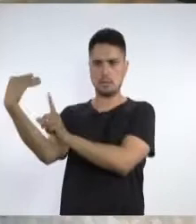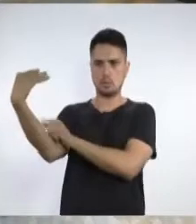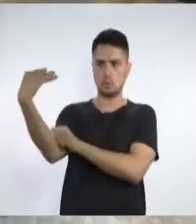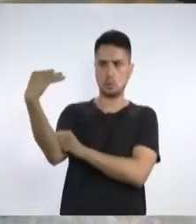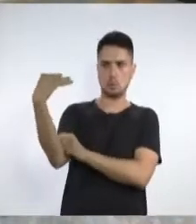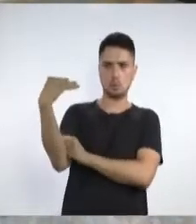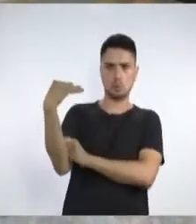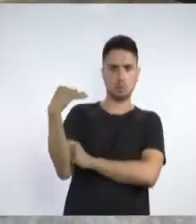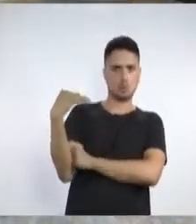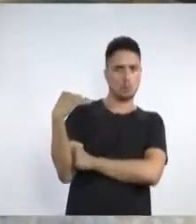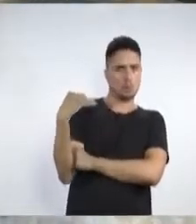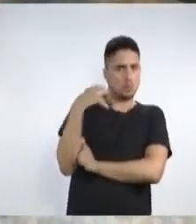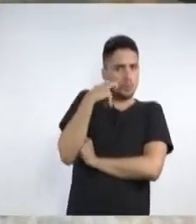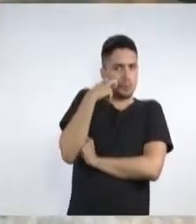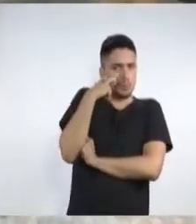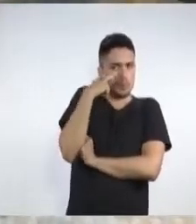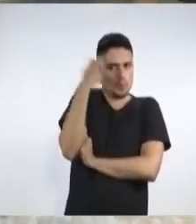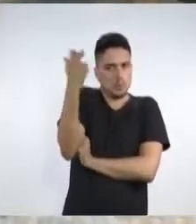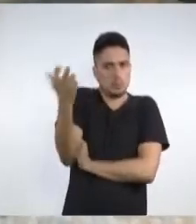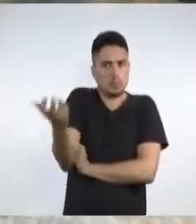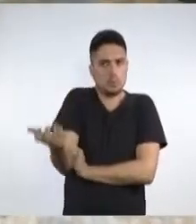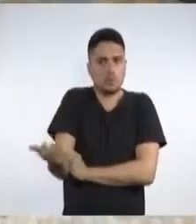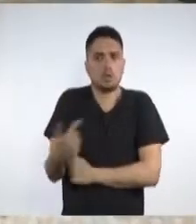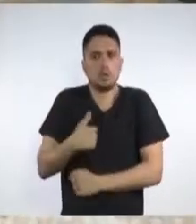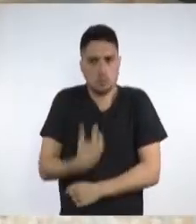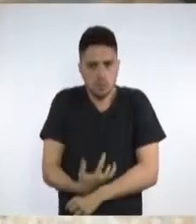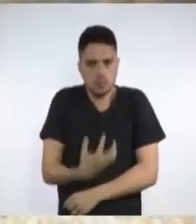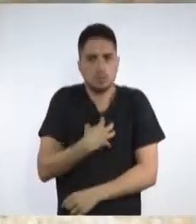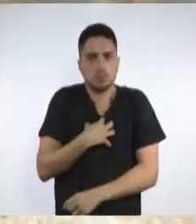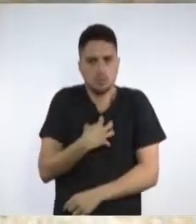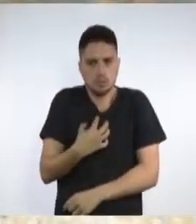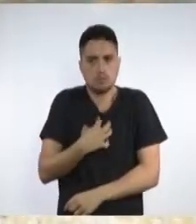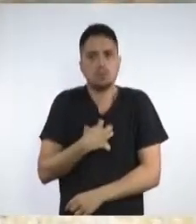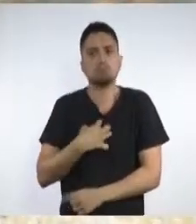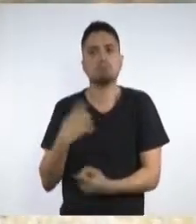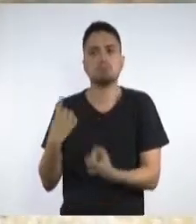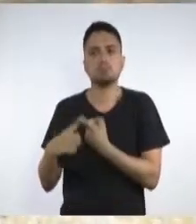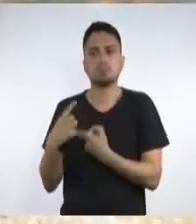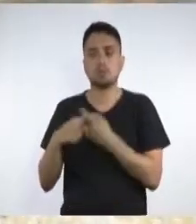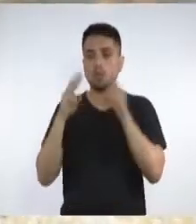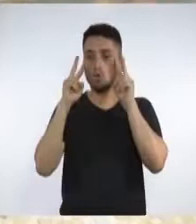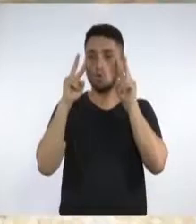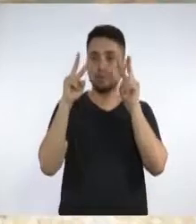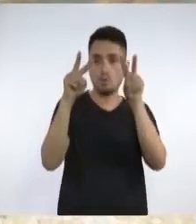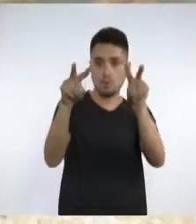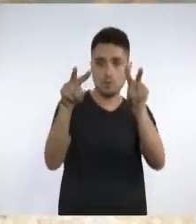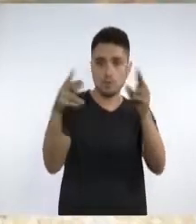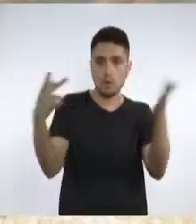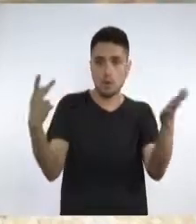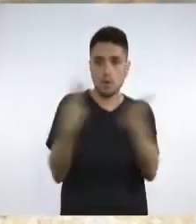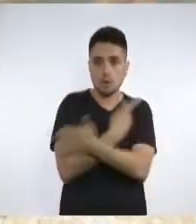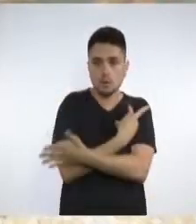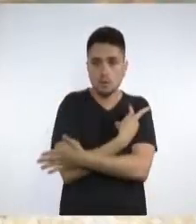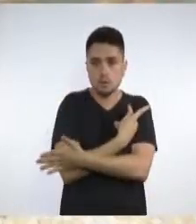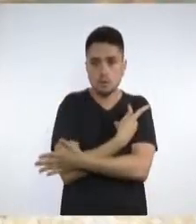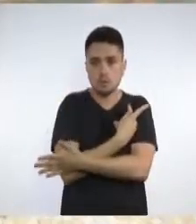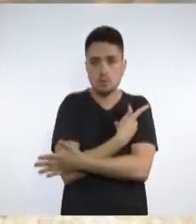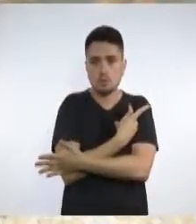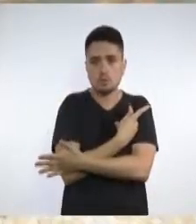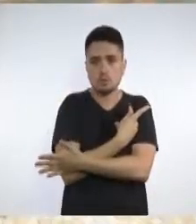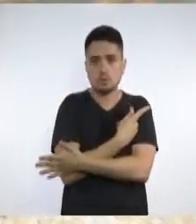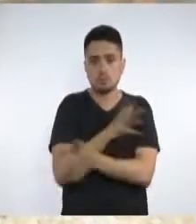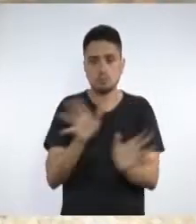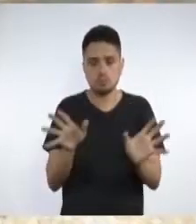pelos noticiários a sabatina da indicação do Poder Executivo